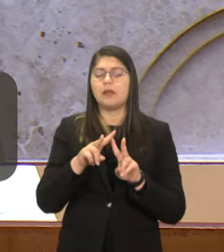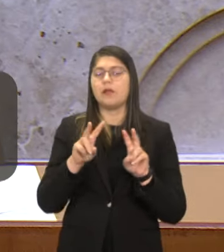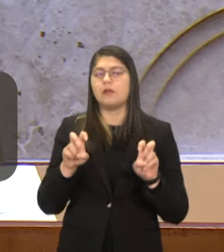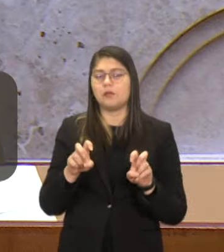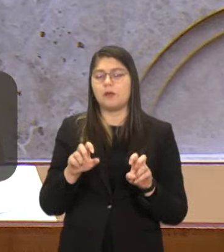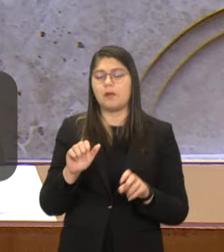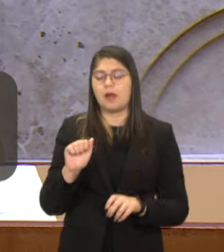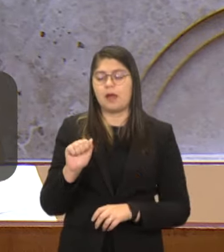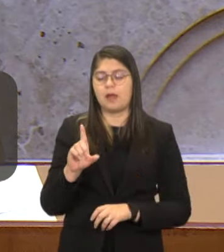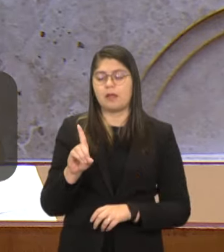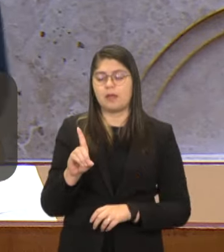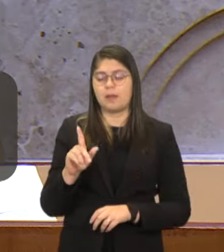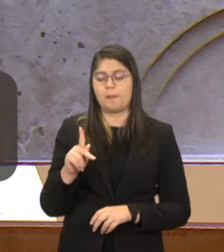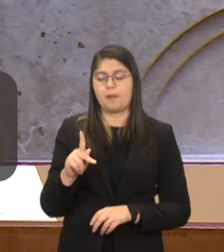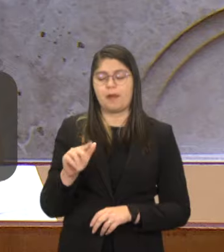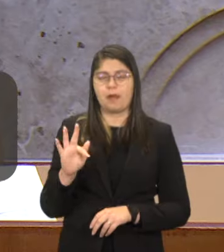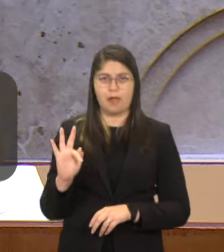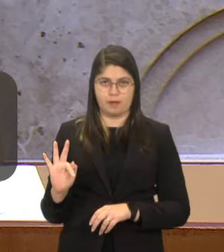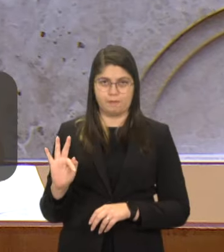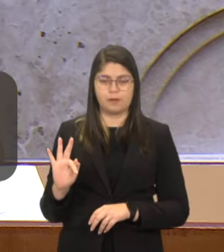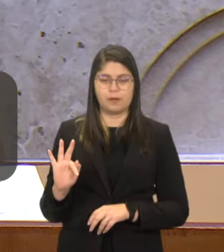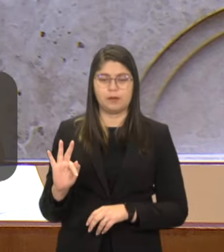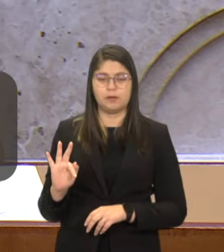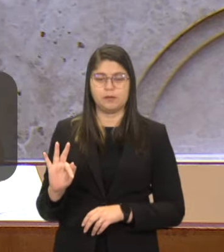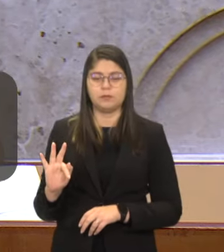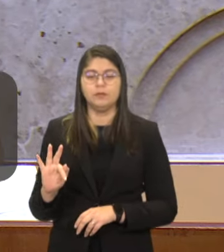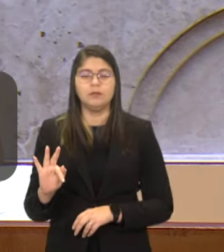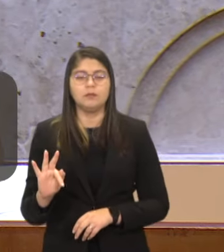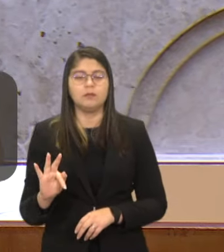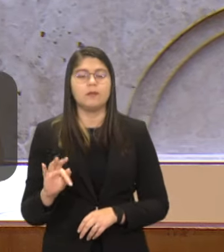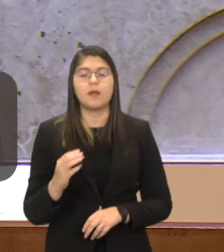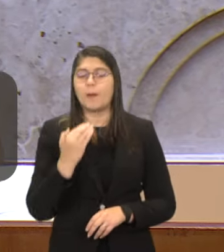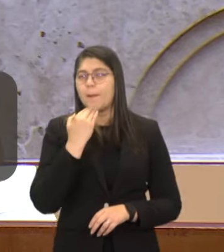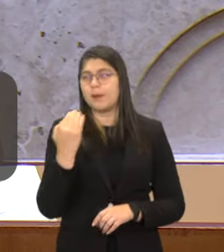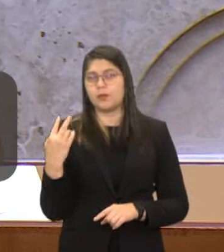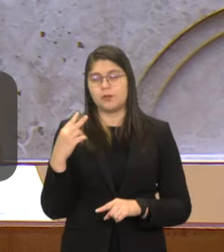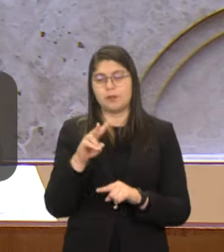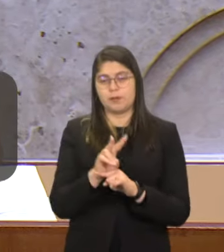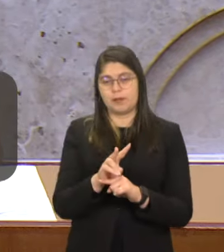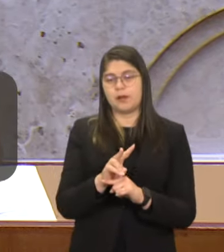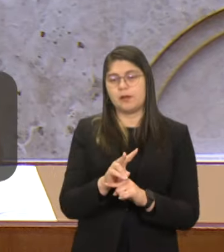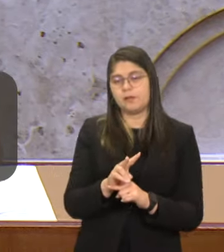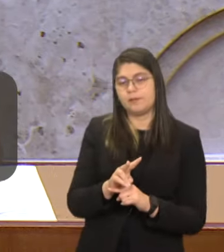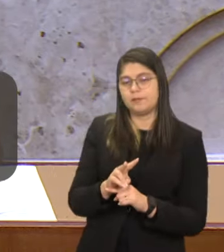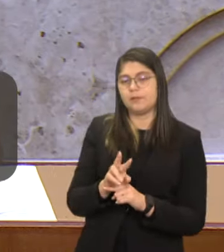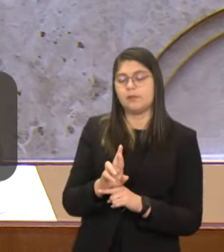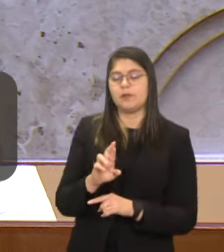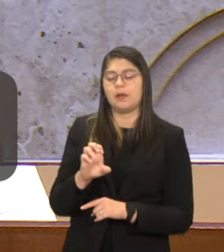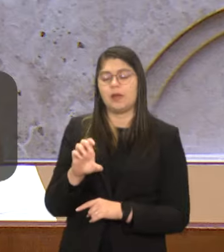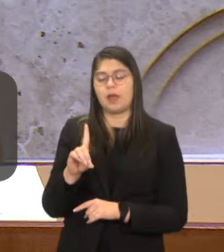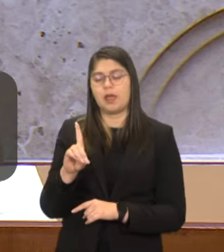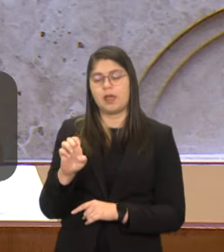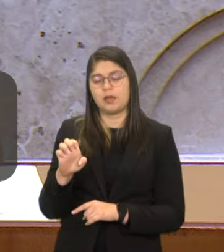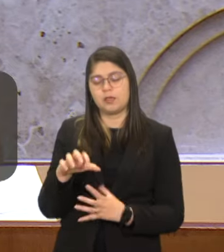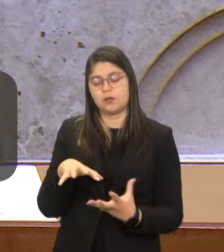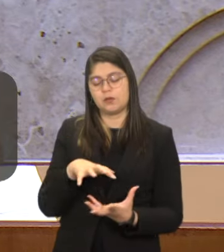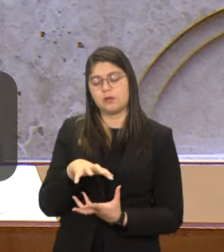de descumprimento de preceito fundamental com pedido de liminar ajuizada pela rede